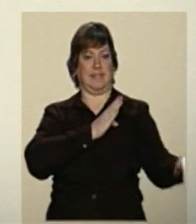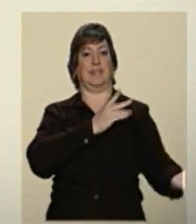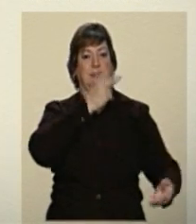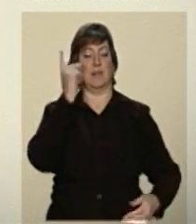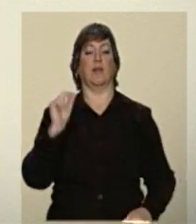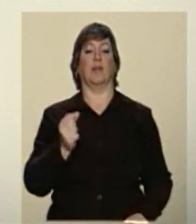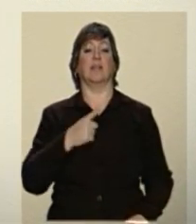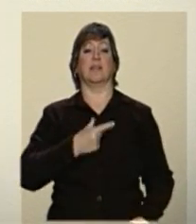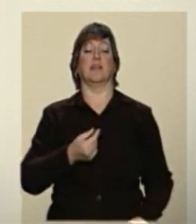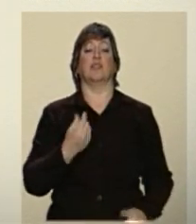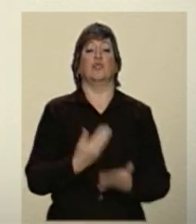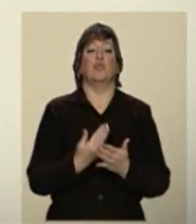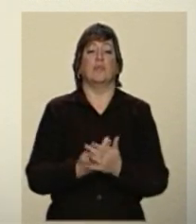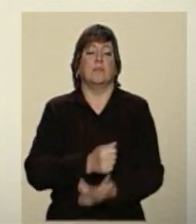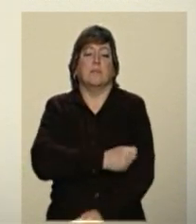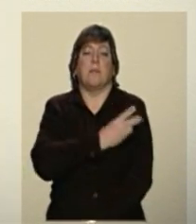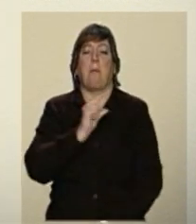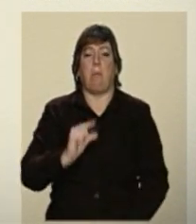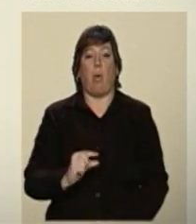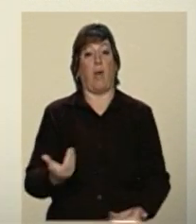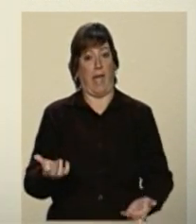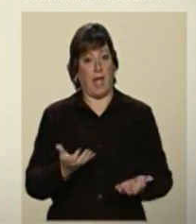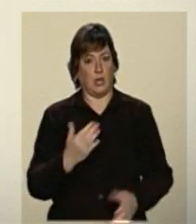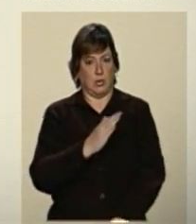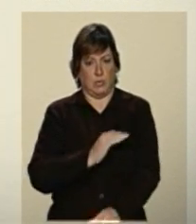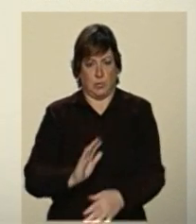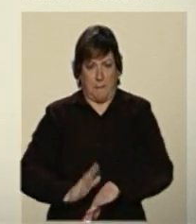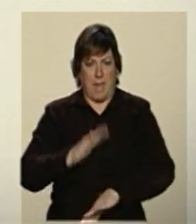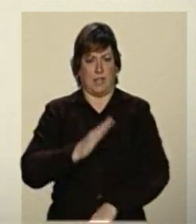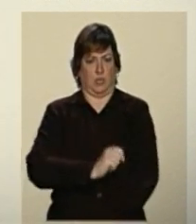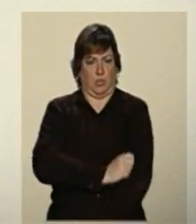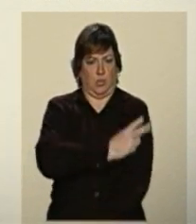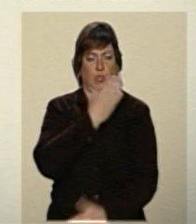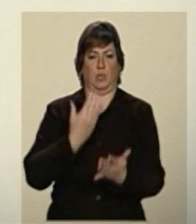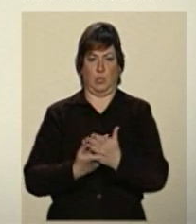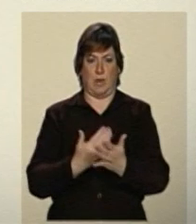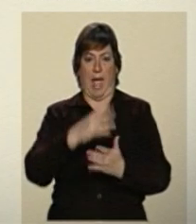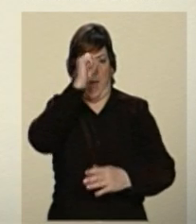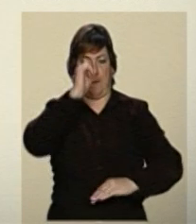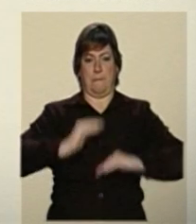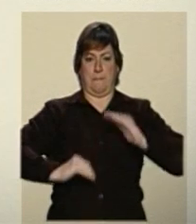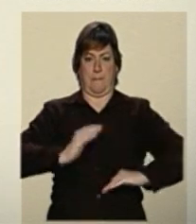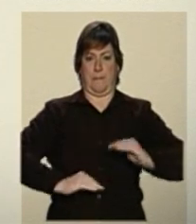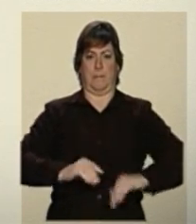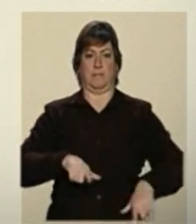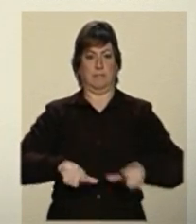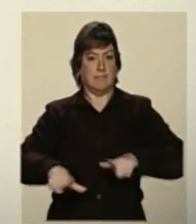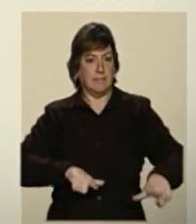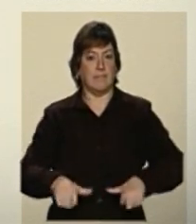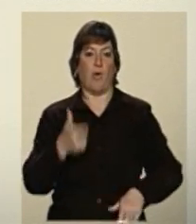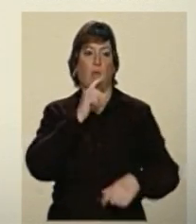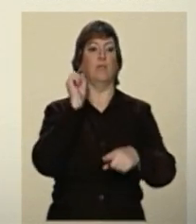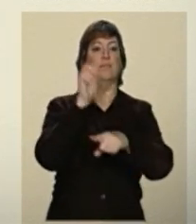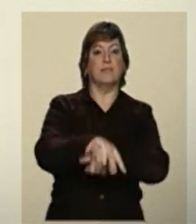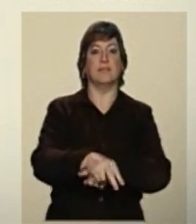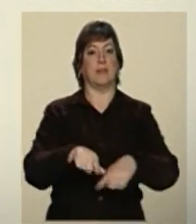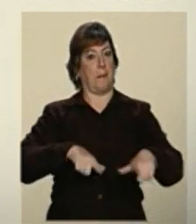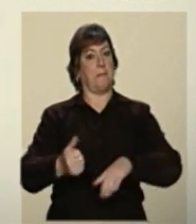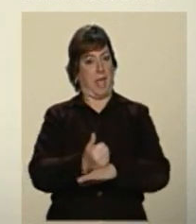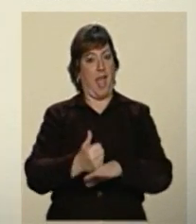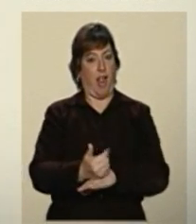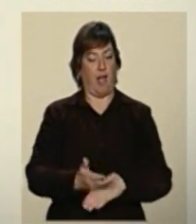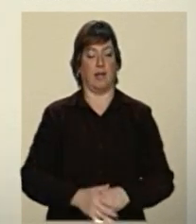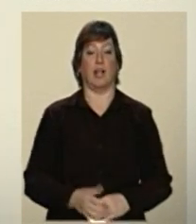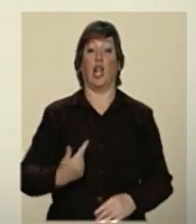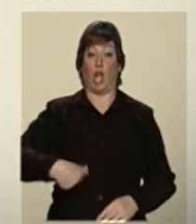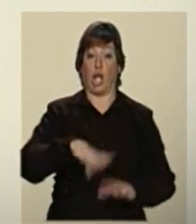tem baixa escolaridade mas que quer estudar quer aprender uma profissão e quer conseguir um emprego melhor